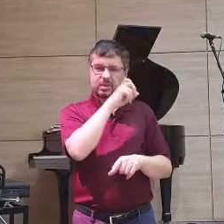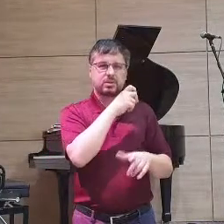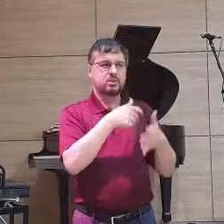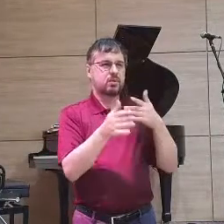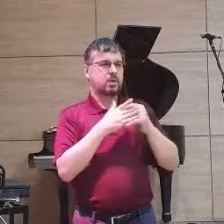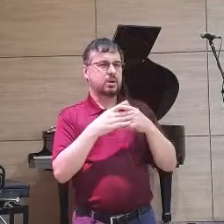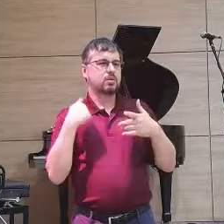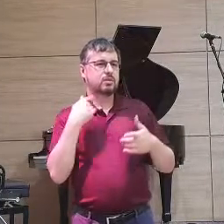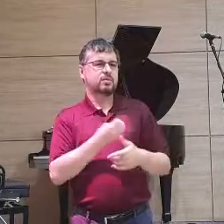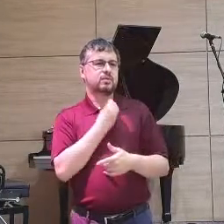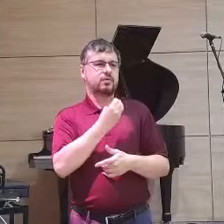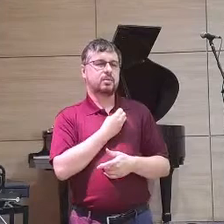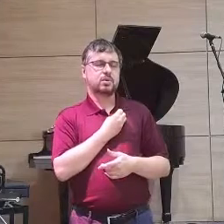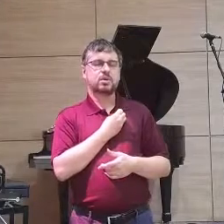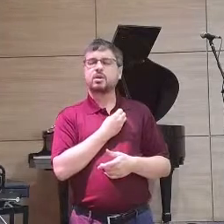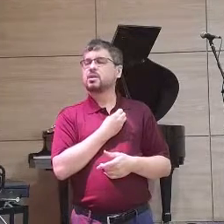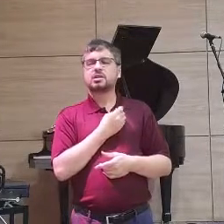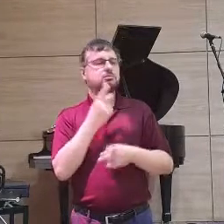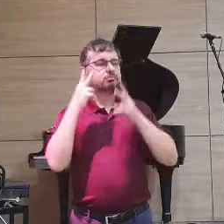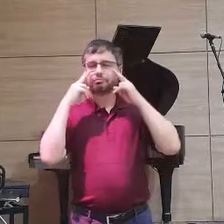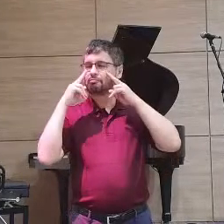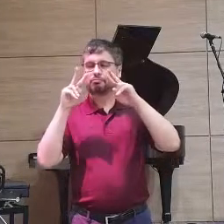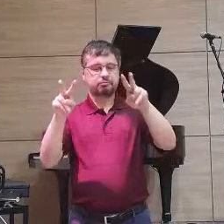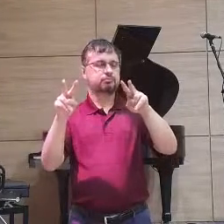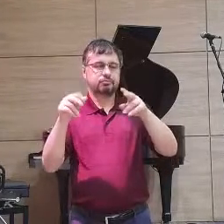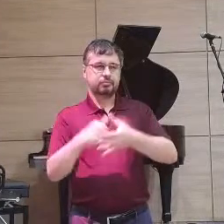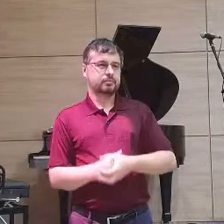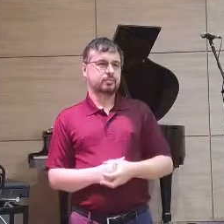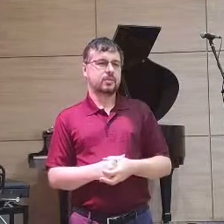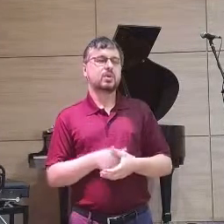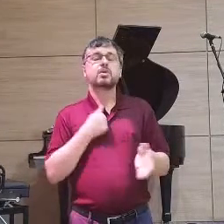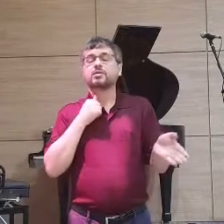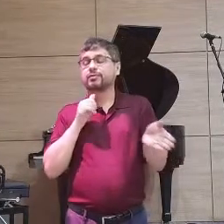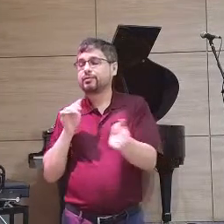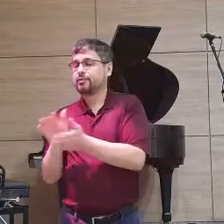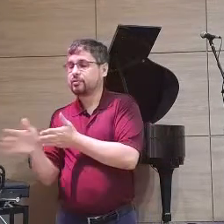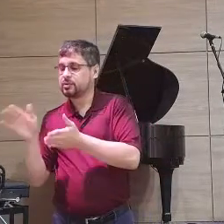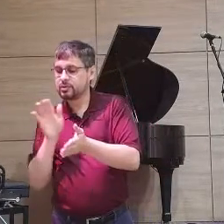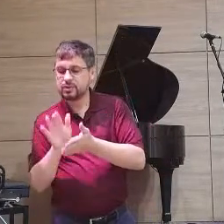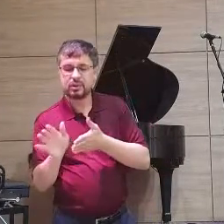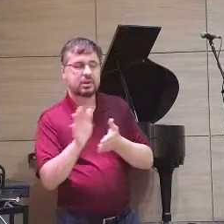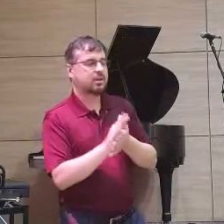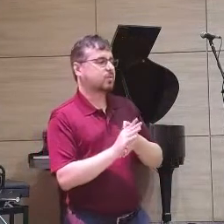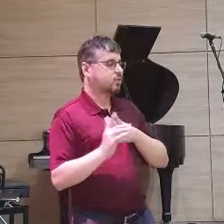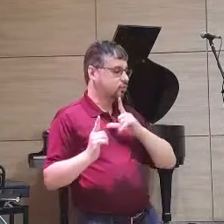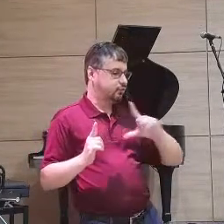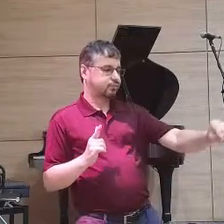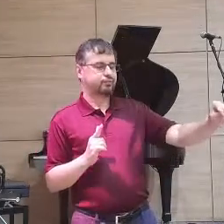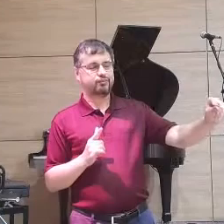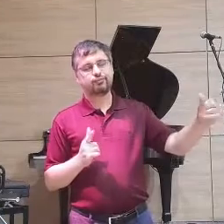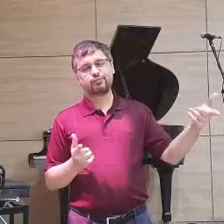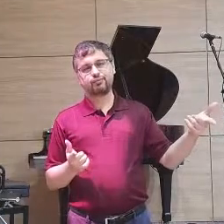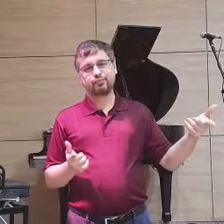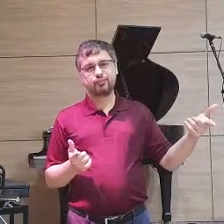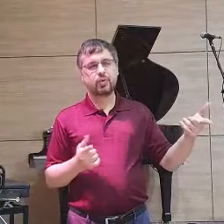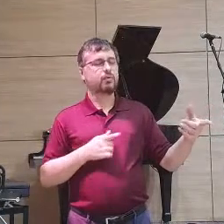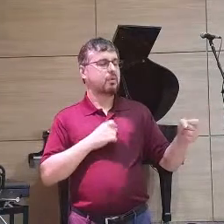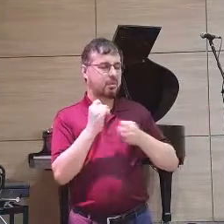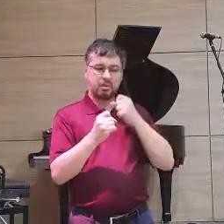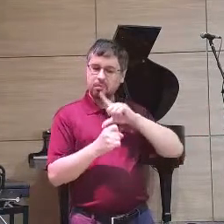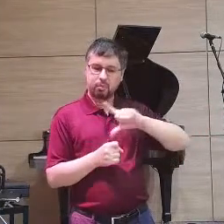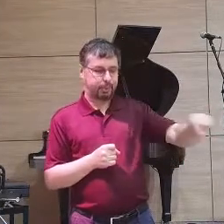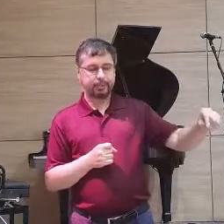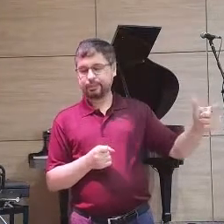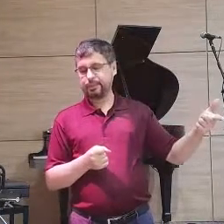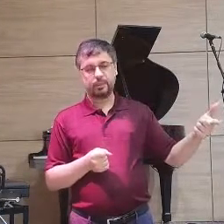outros Nós não seremos mais terias nós fugiremos nós sairemos correremos